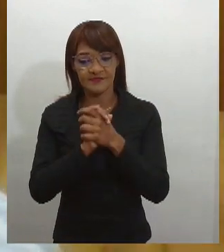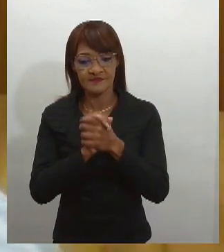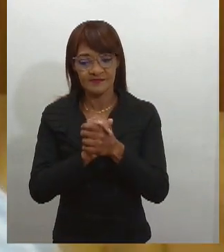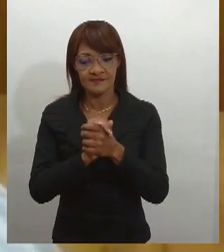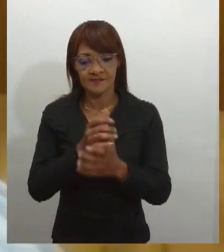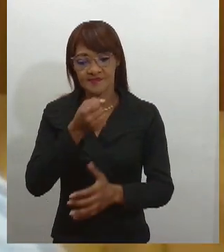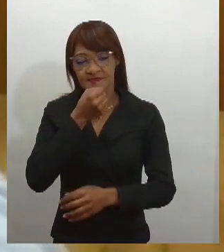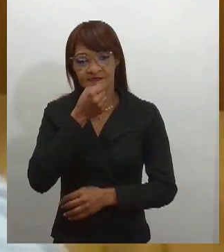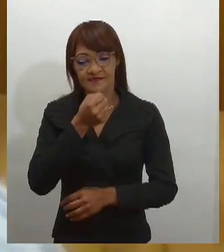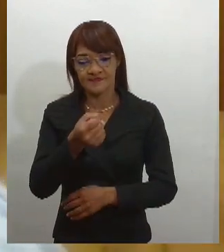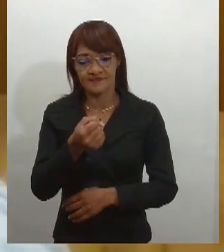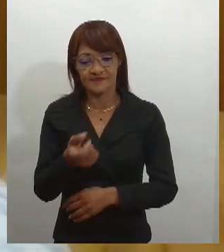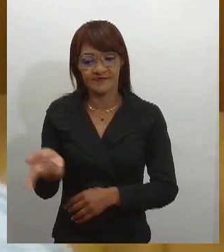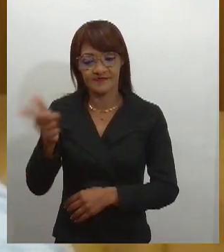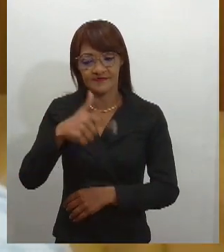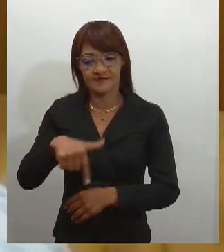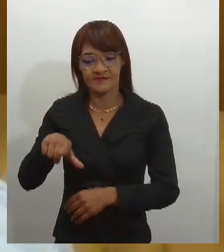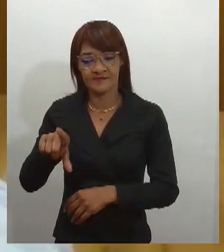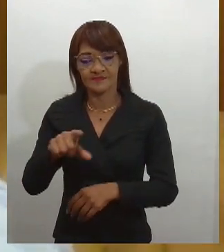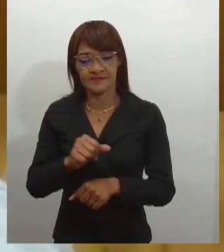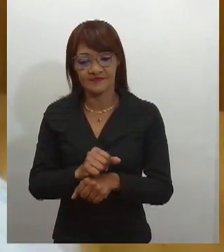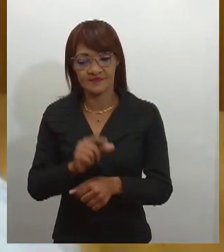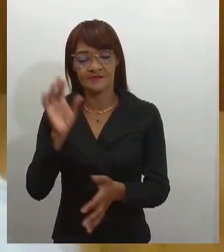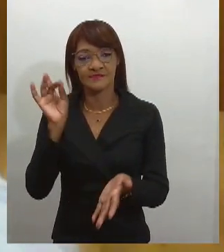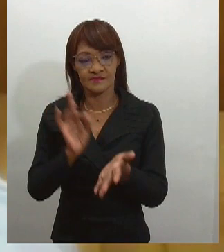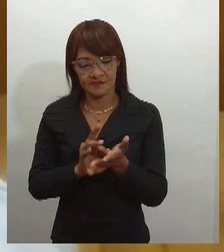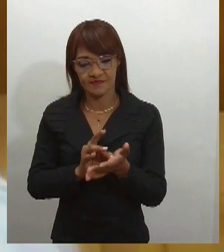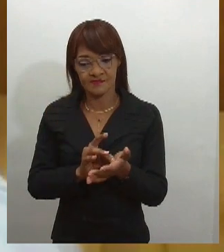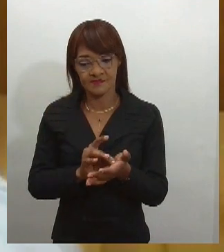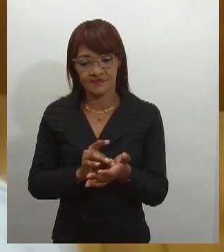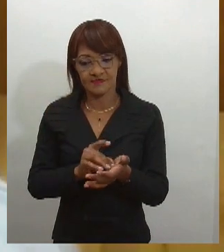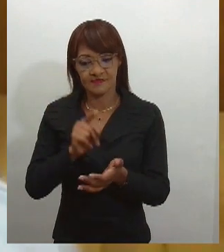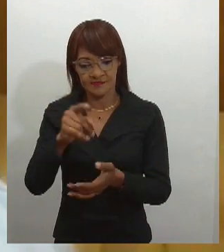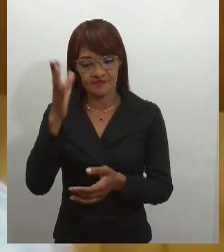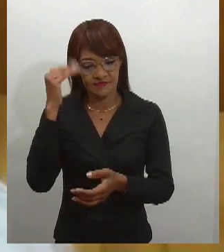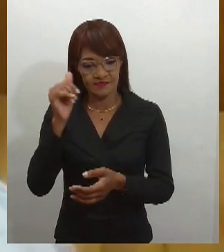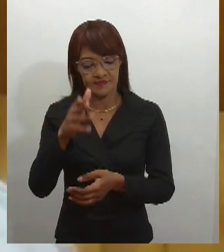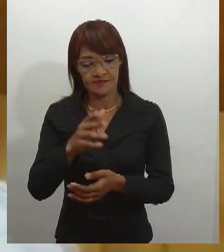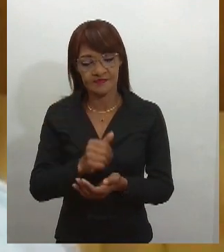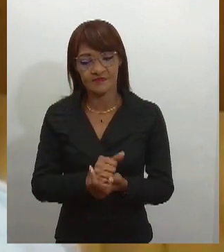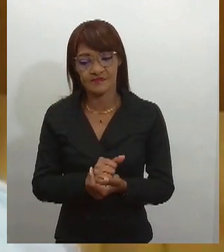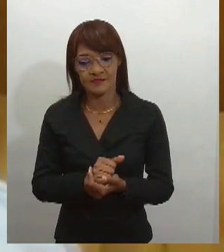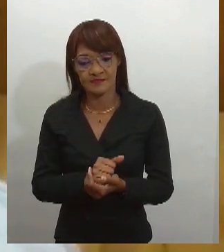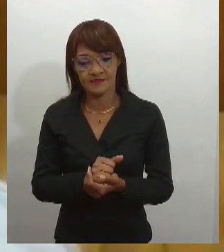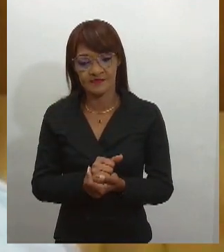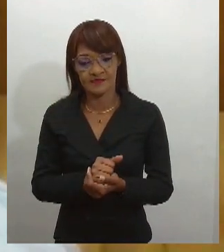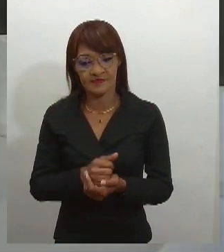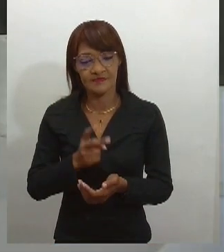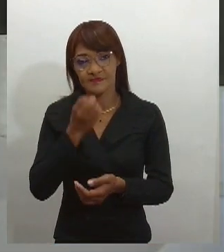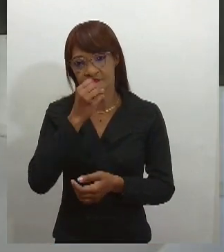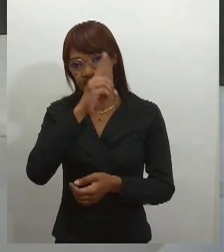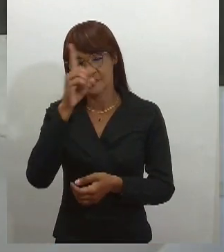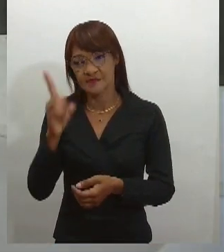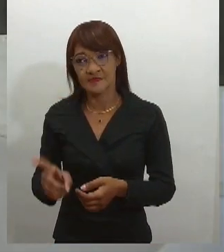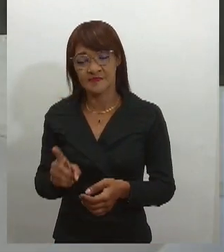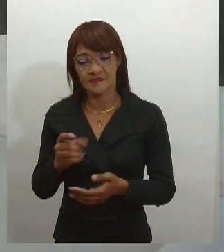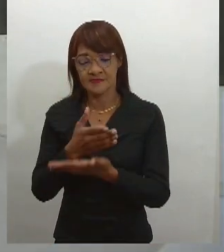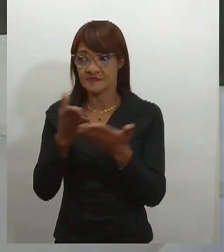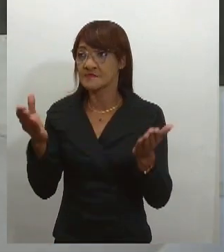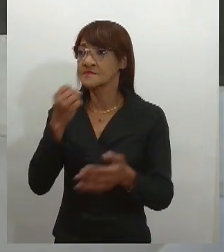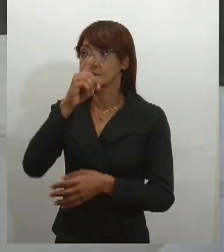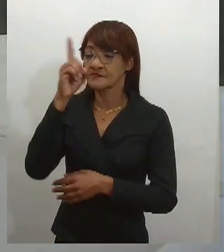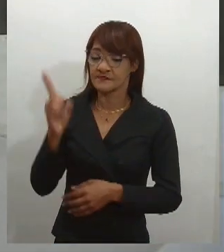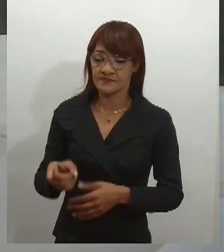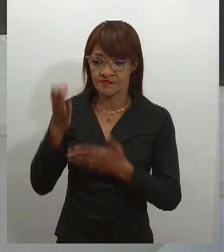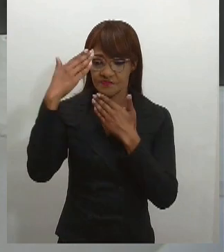vez, você realmente sabe o que está fazendo. Parabéns. Bom dia a todos. Bom dia, Diego. Muito obrigado pela participação.